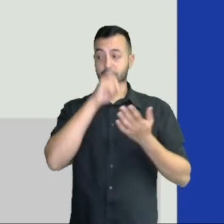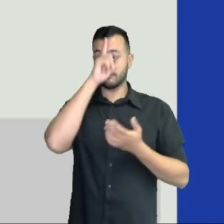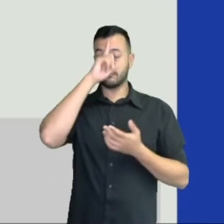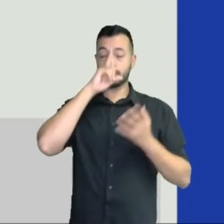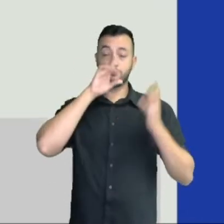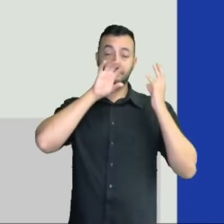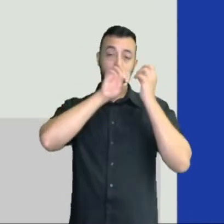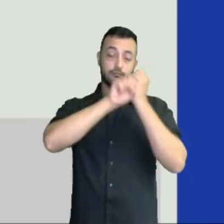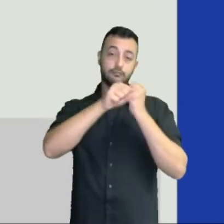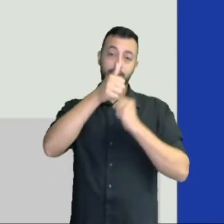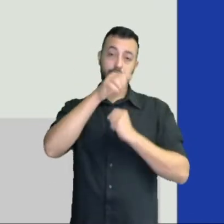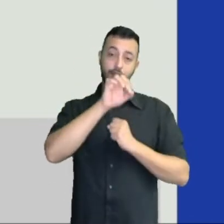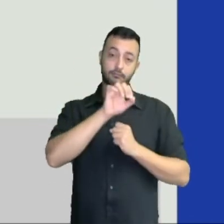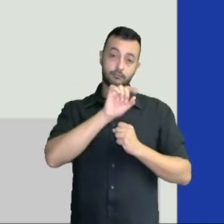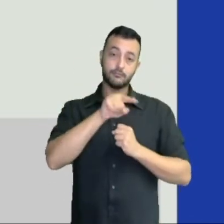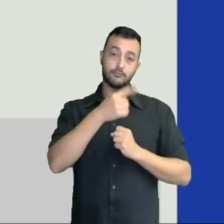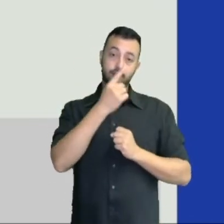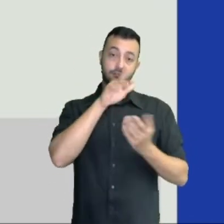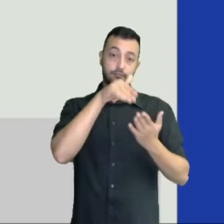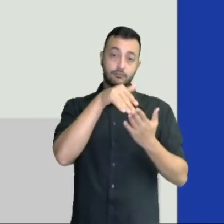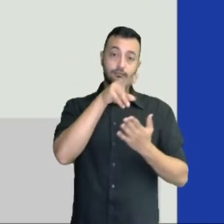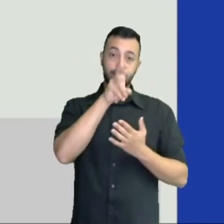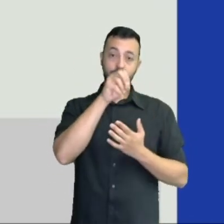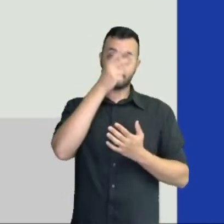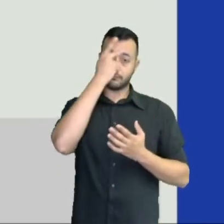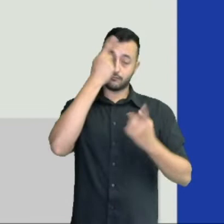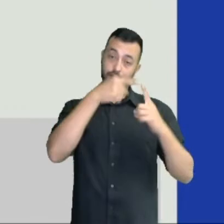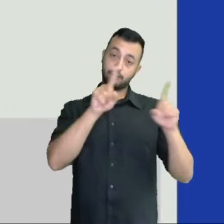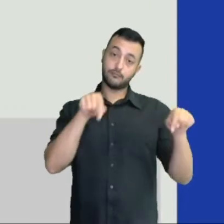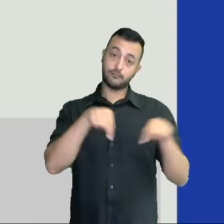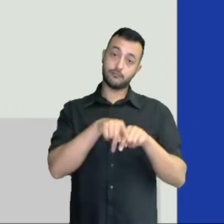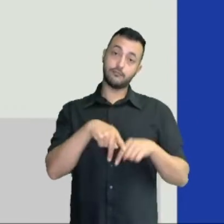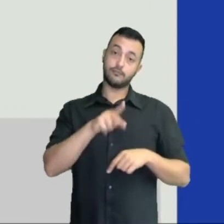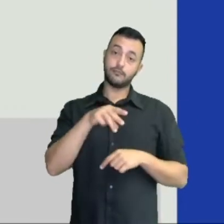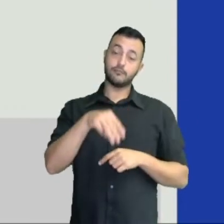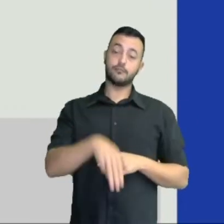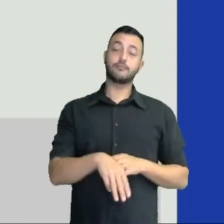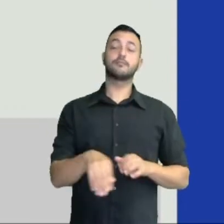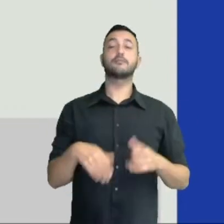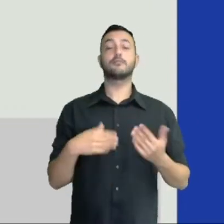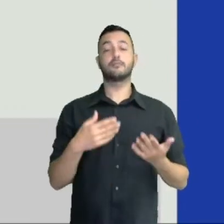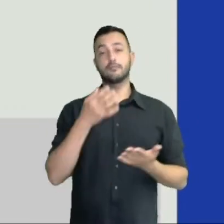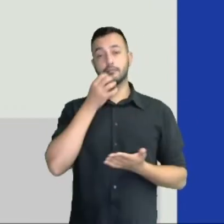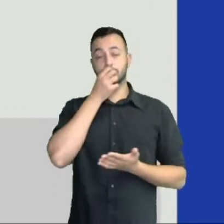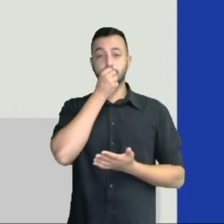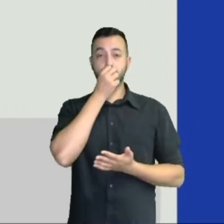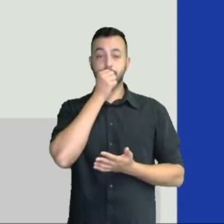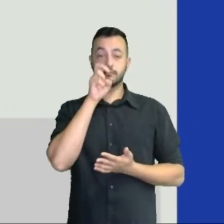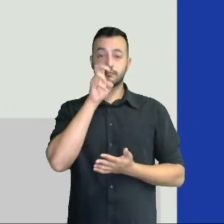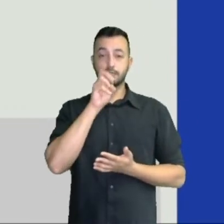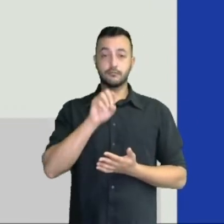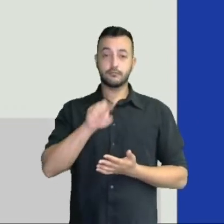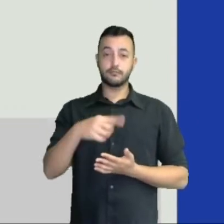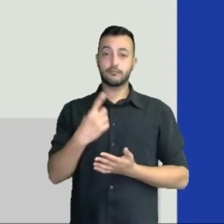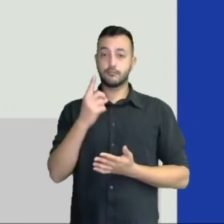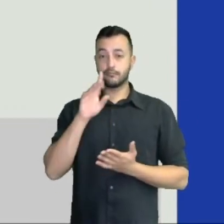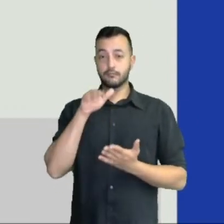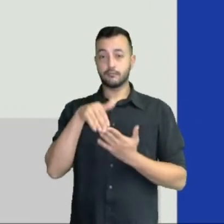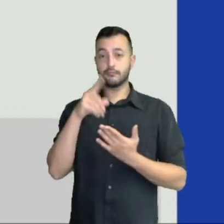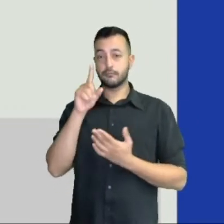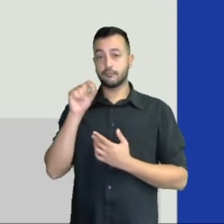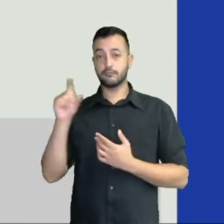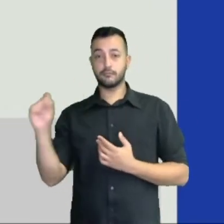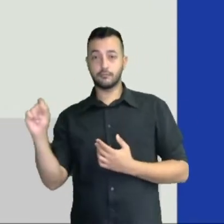de 10,1 a 50 por quilômetro quadrado. O laranja de 50,1 a